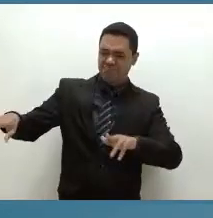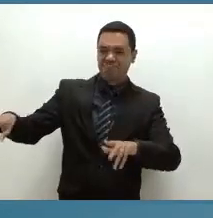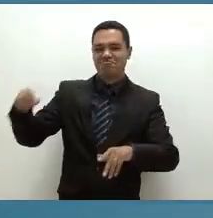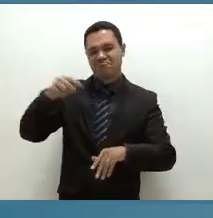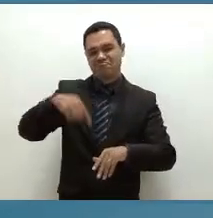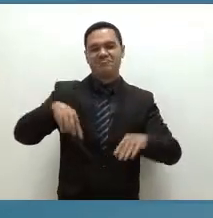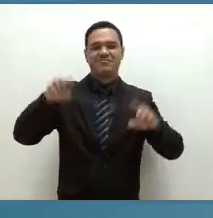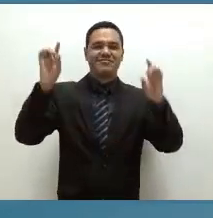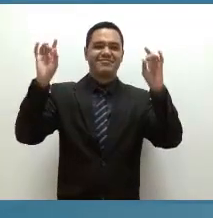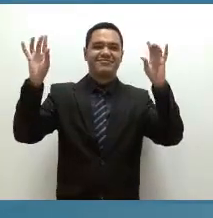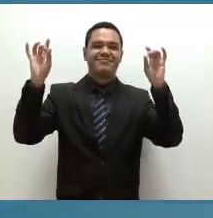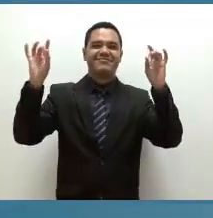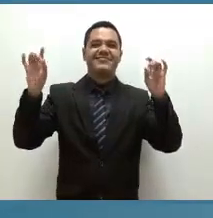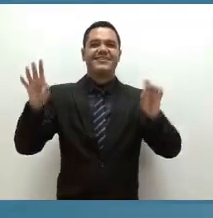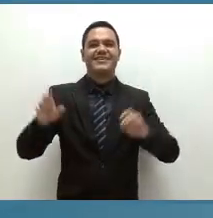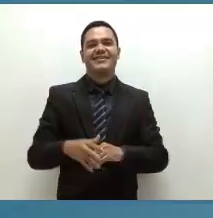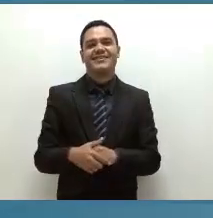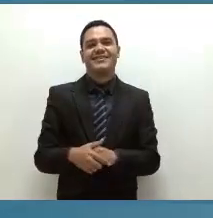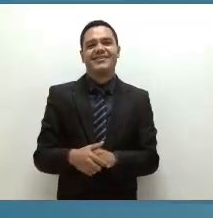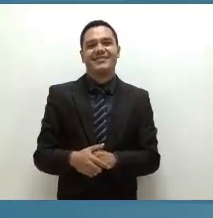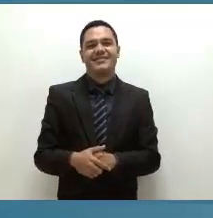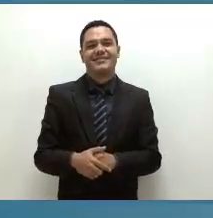Contudo, obrigado.